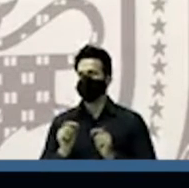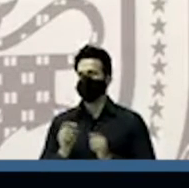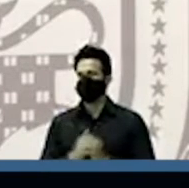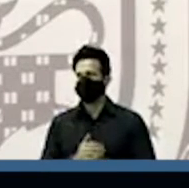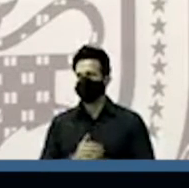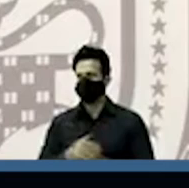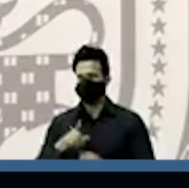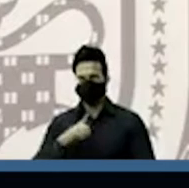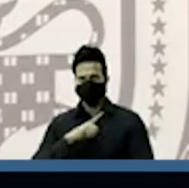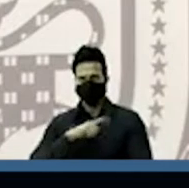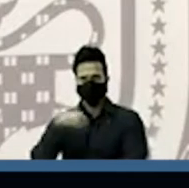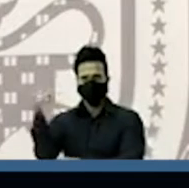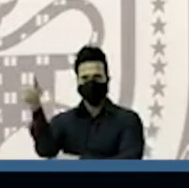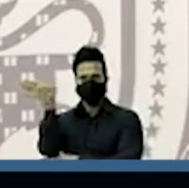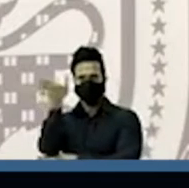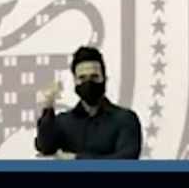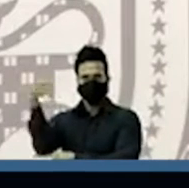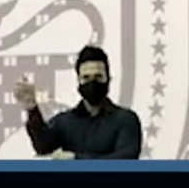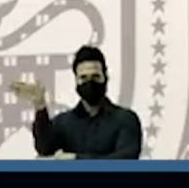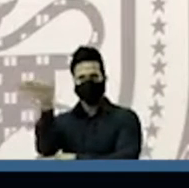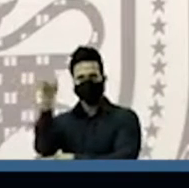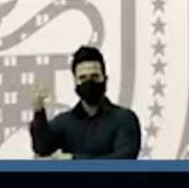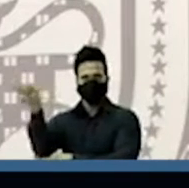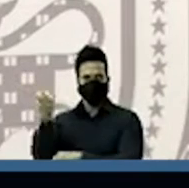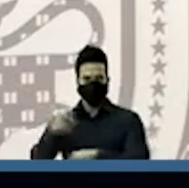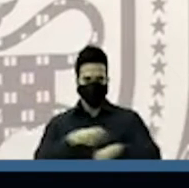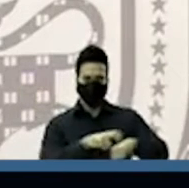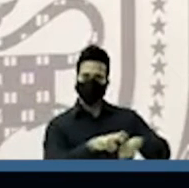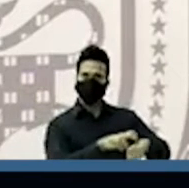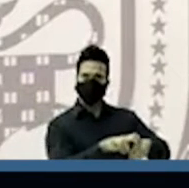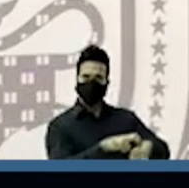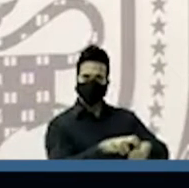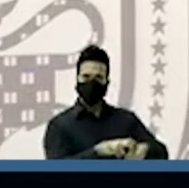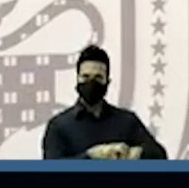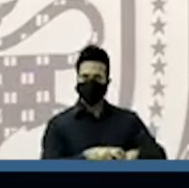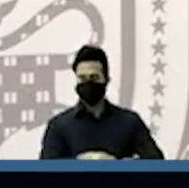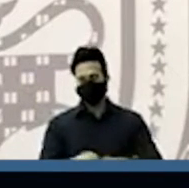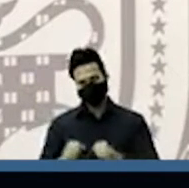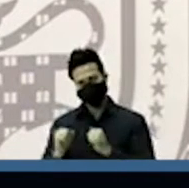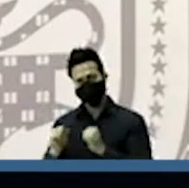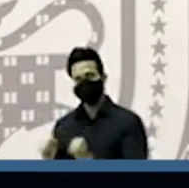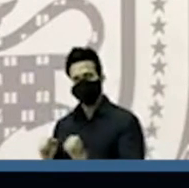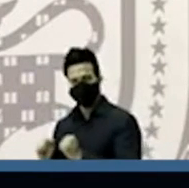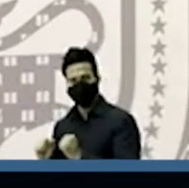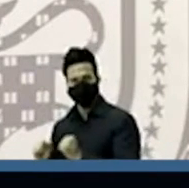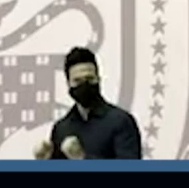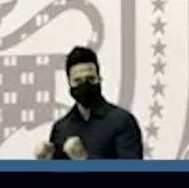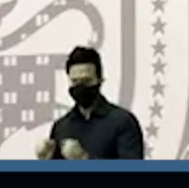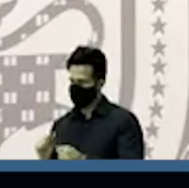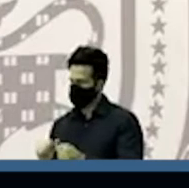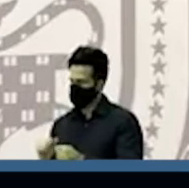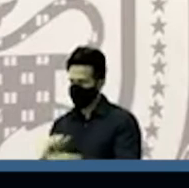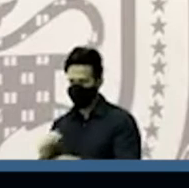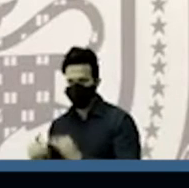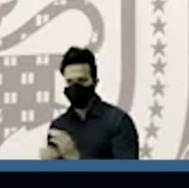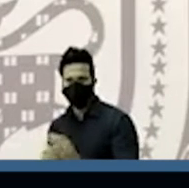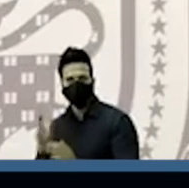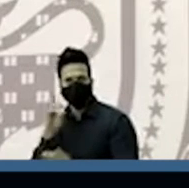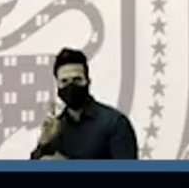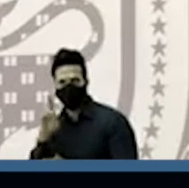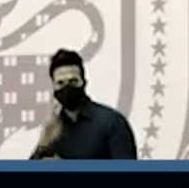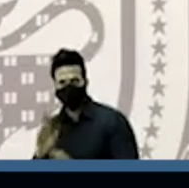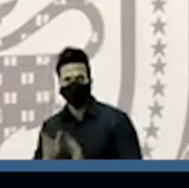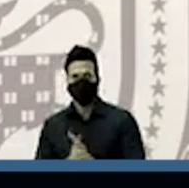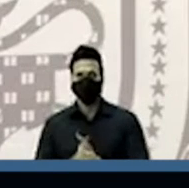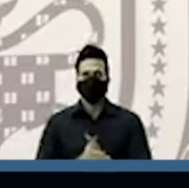bandeira verde, onde estão permitidas todas as atividades. Nós não temos nenhum município em verde no